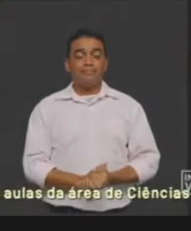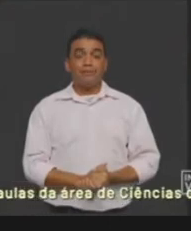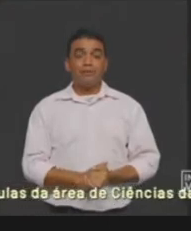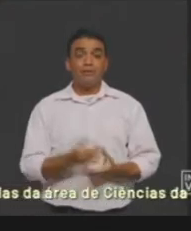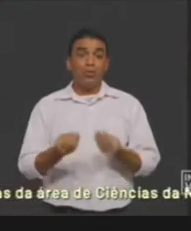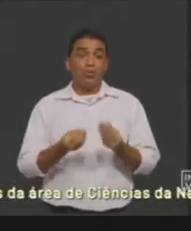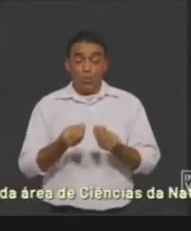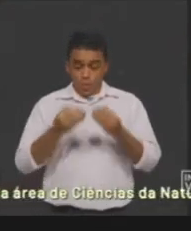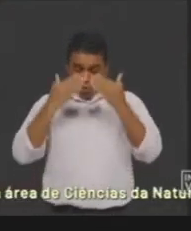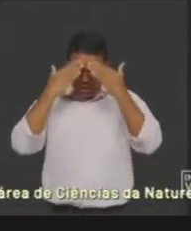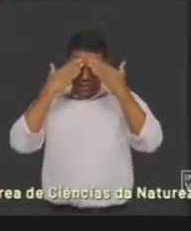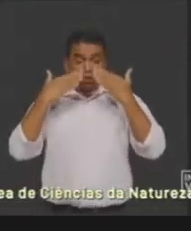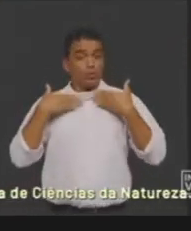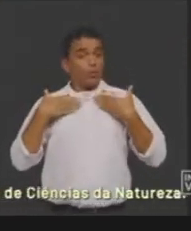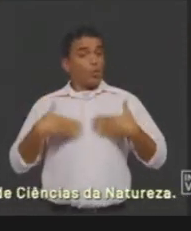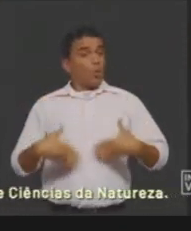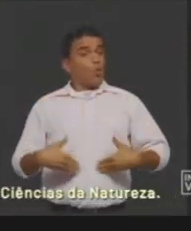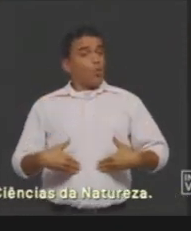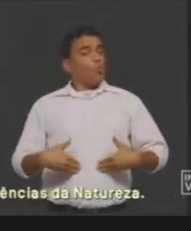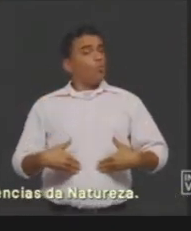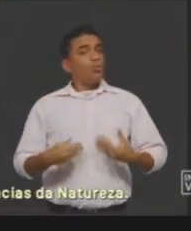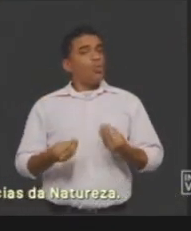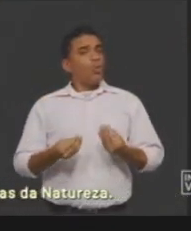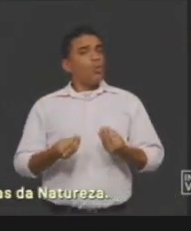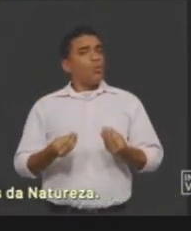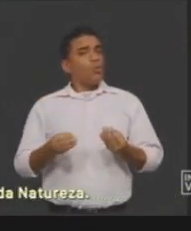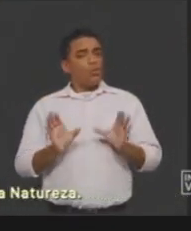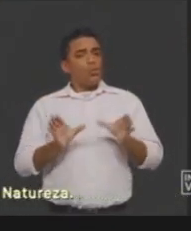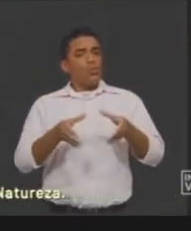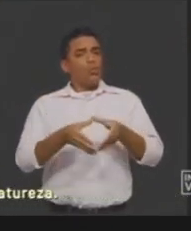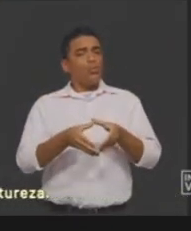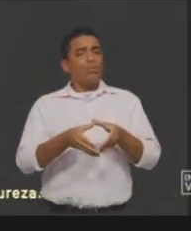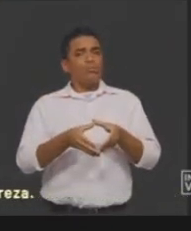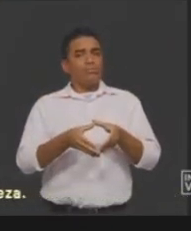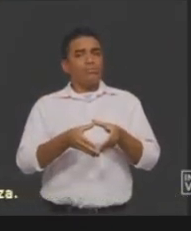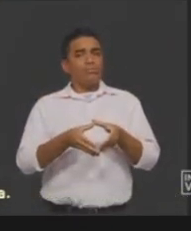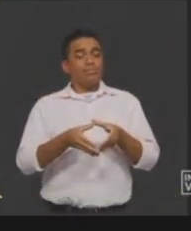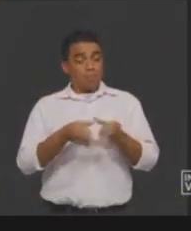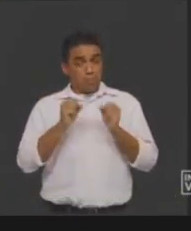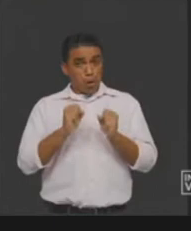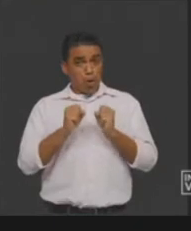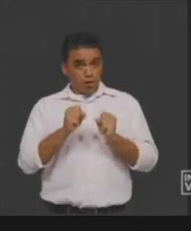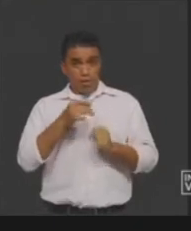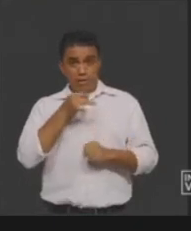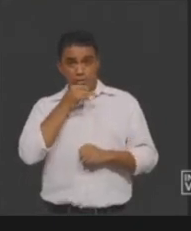que sustenta aquele organismo, aquele corpo. Podemos separar os animais, por